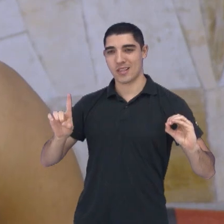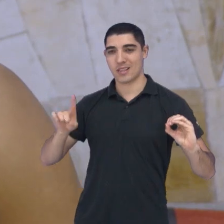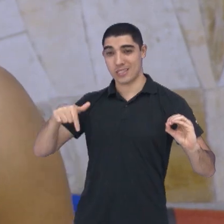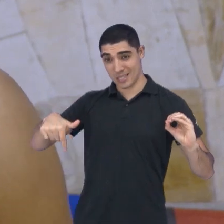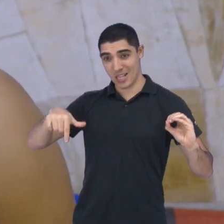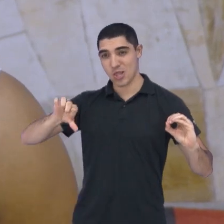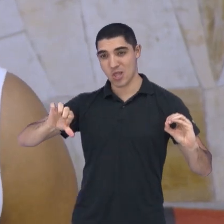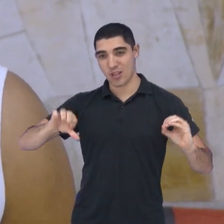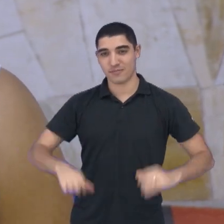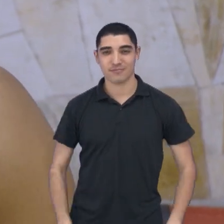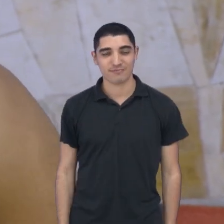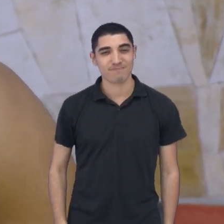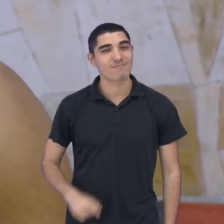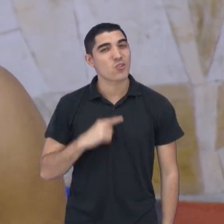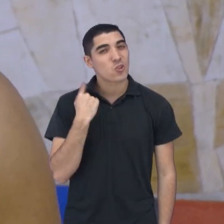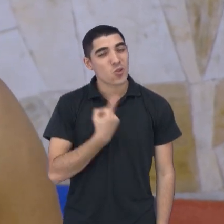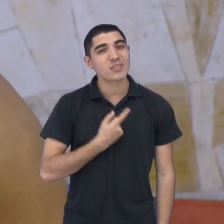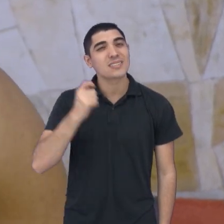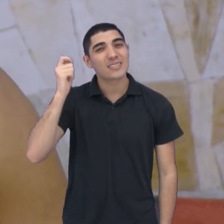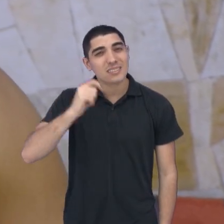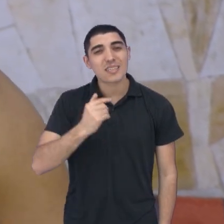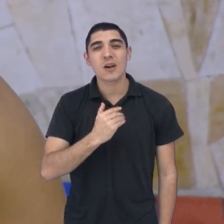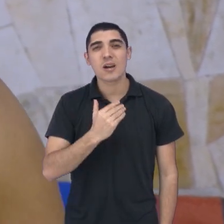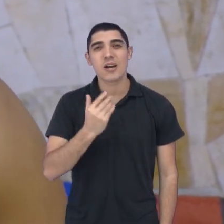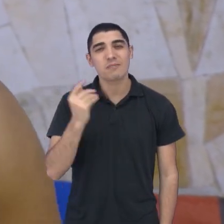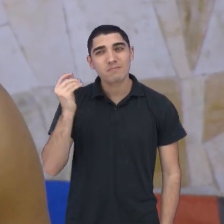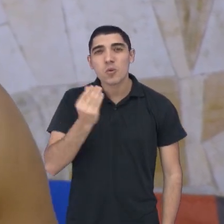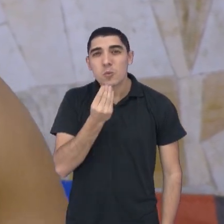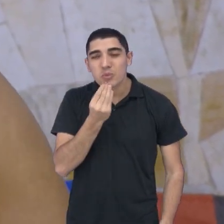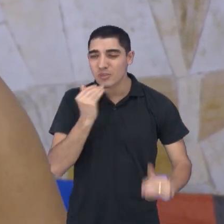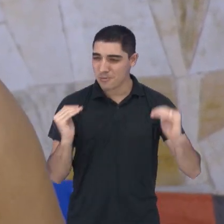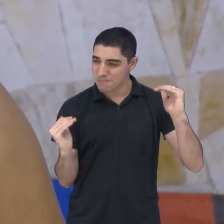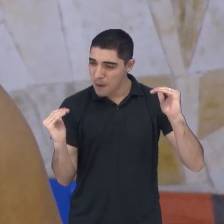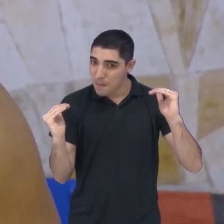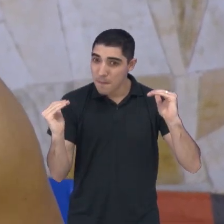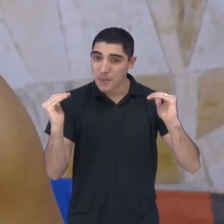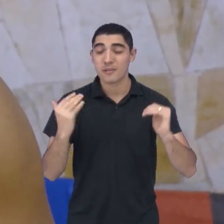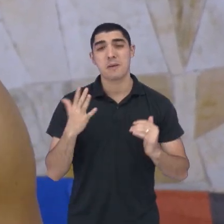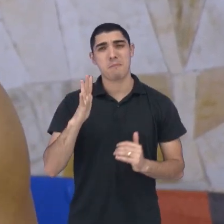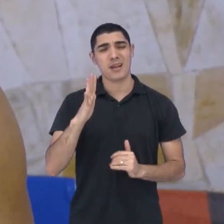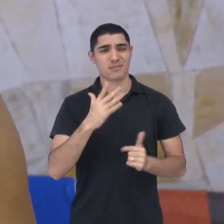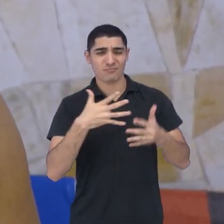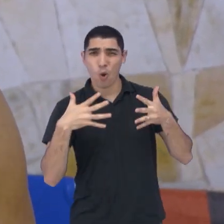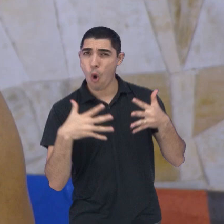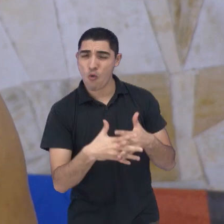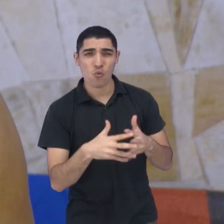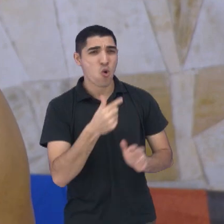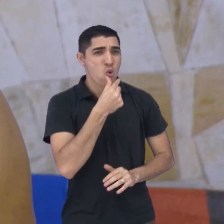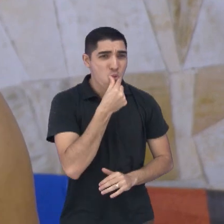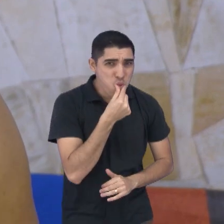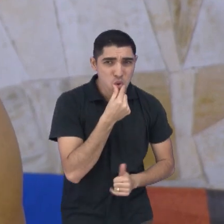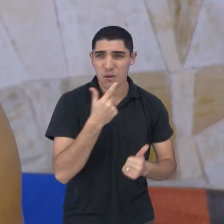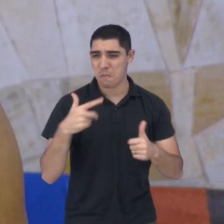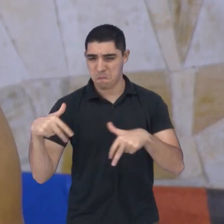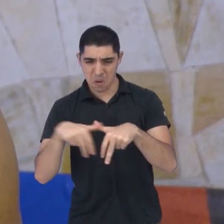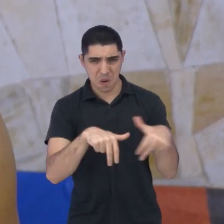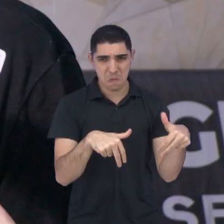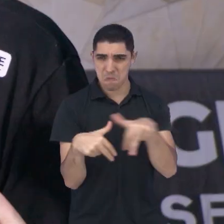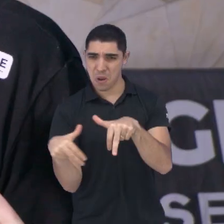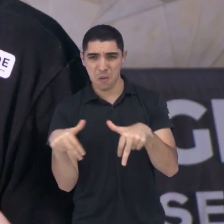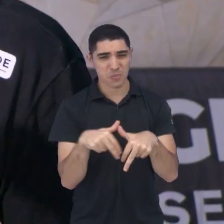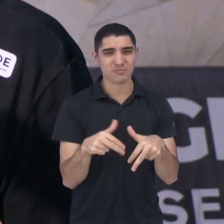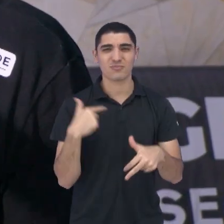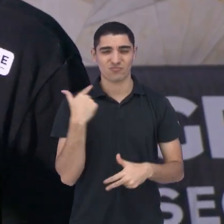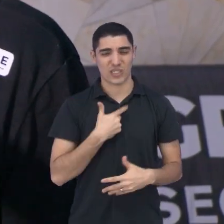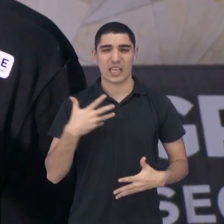conseguiu até diminuir, mas teve muita confusão de arbitragem, jogo, trombada, e sair com falta, com 5 faltas, isso atrapalhou muito a equipe hoje.